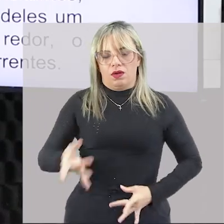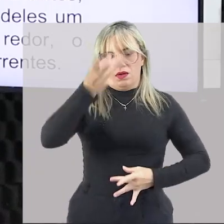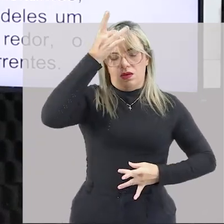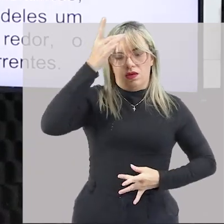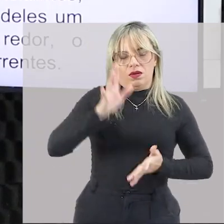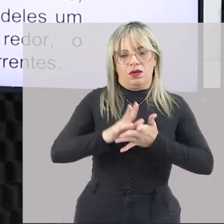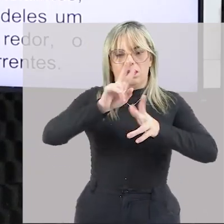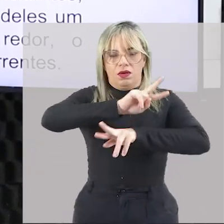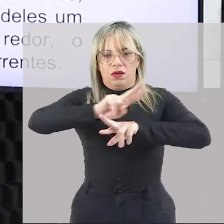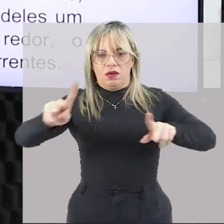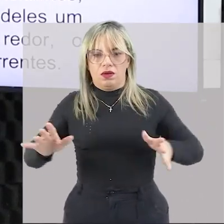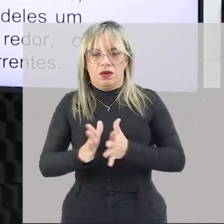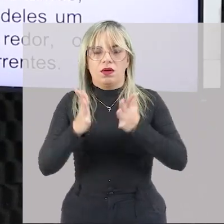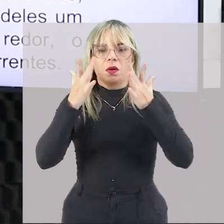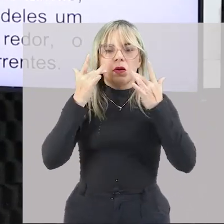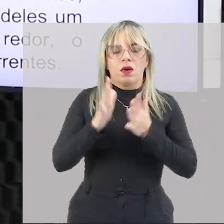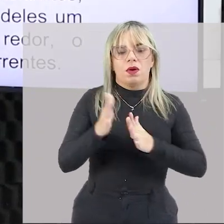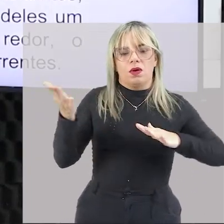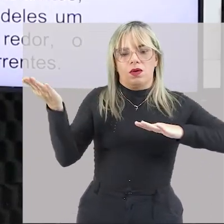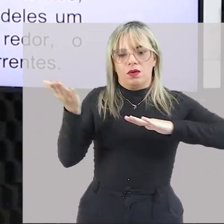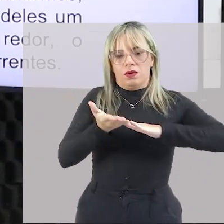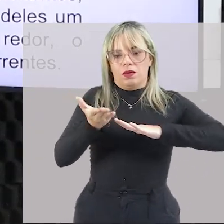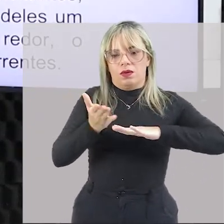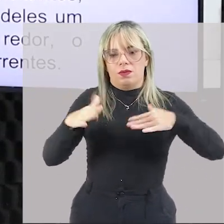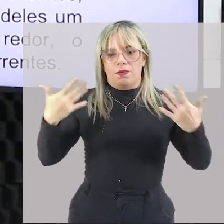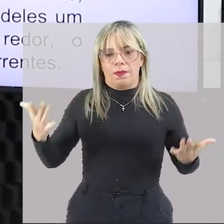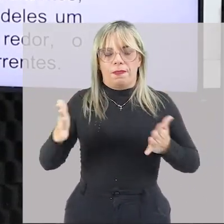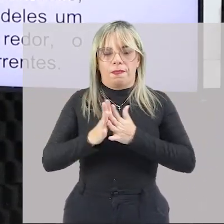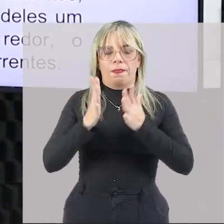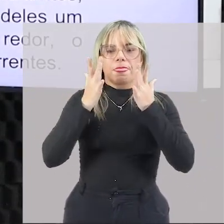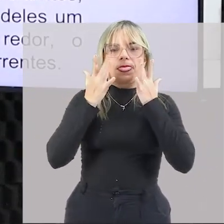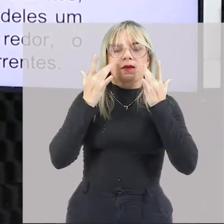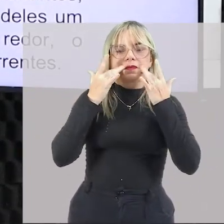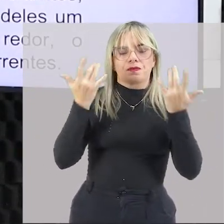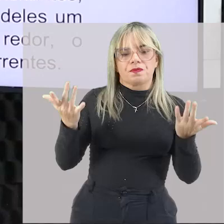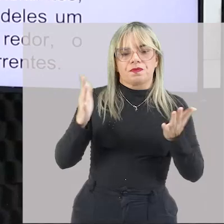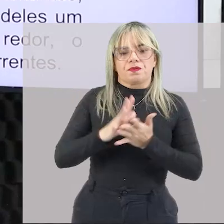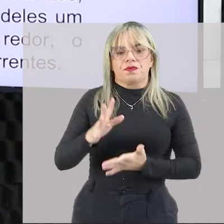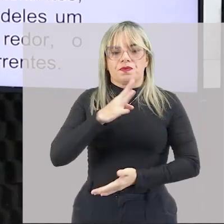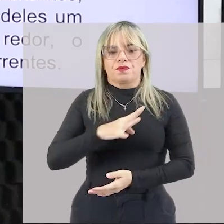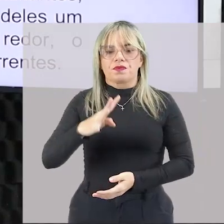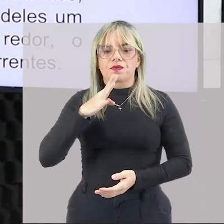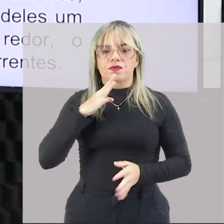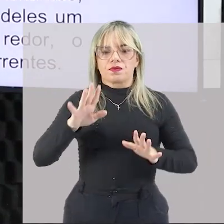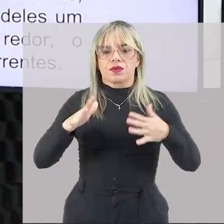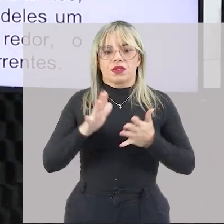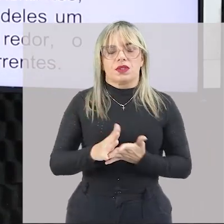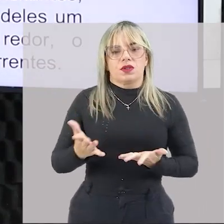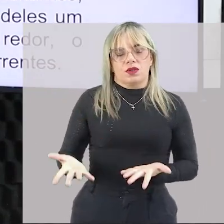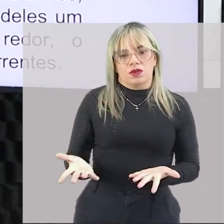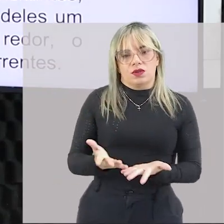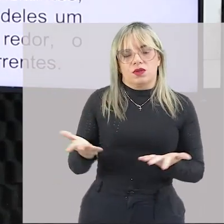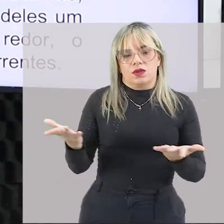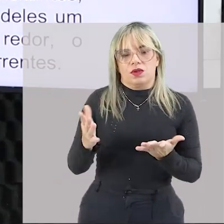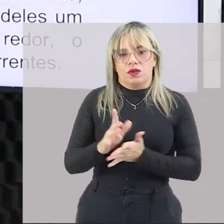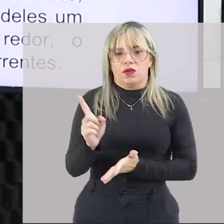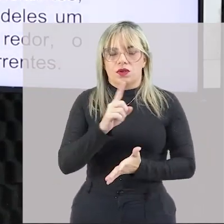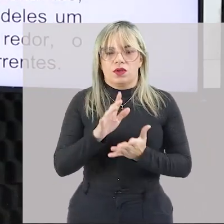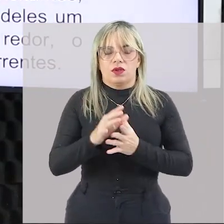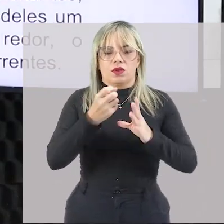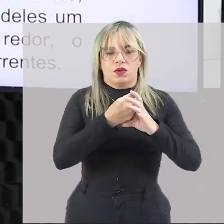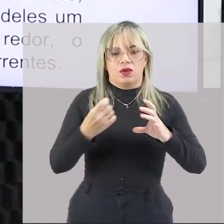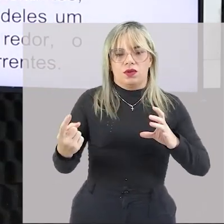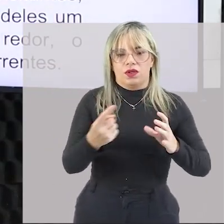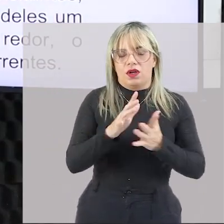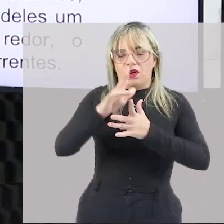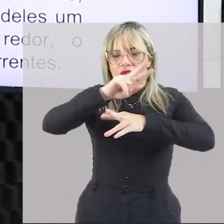diversas manifestações da arte contemporânea. Então, a arte contemporânea que nós vencemos hoje, ela não tem um só estilo, uma só variação artística, ela